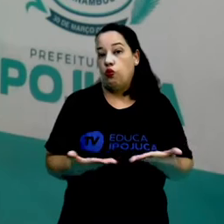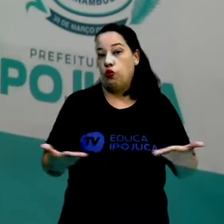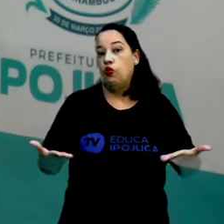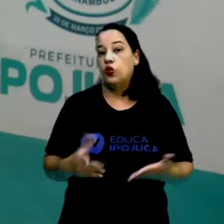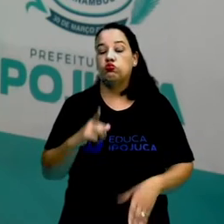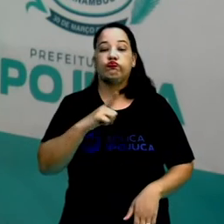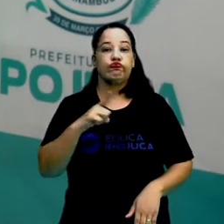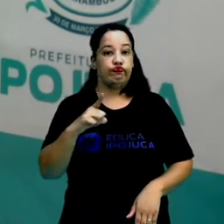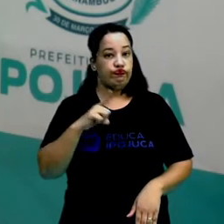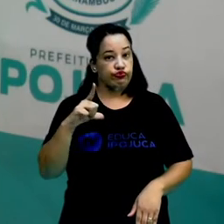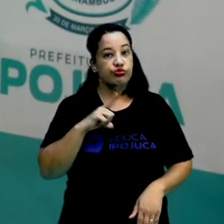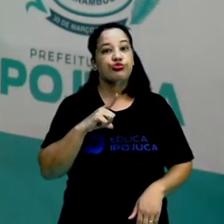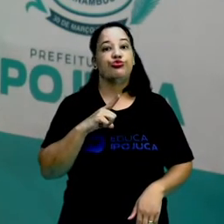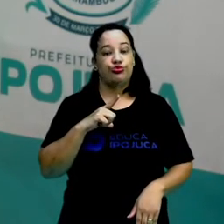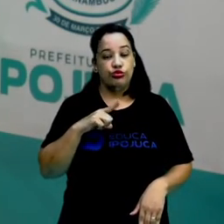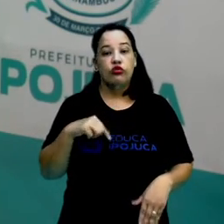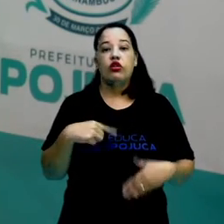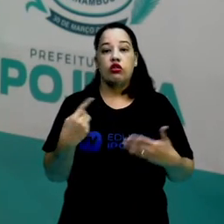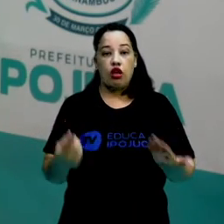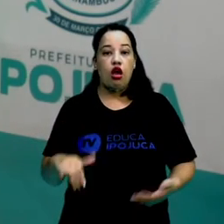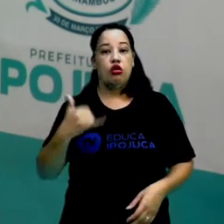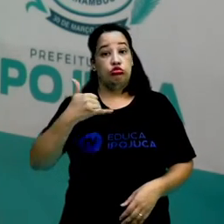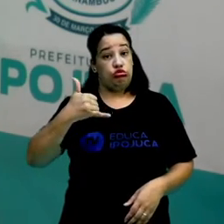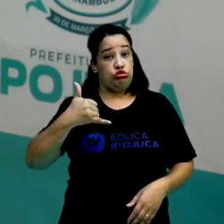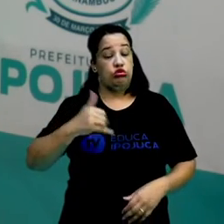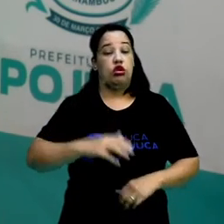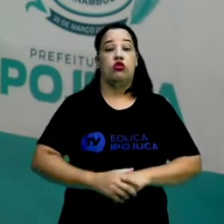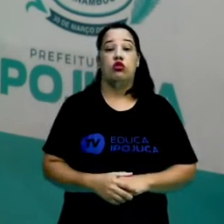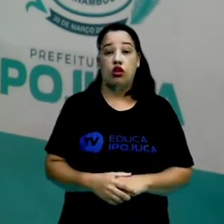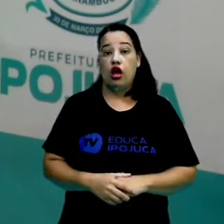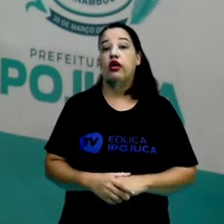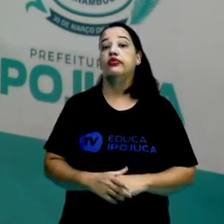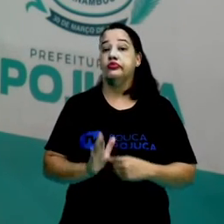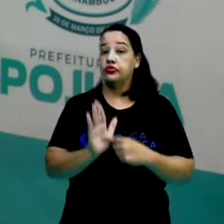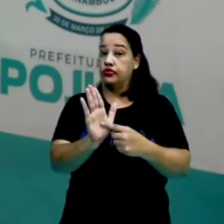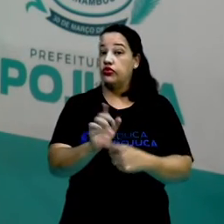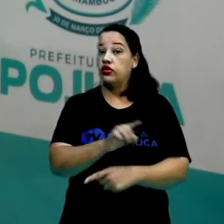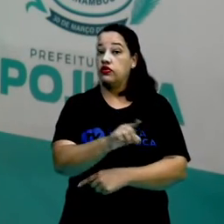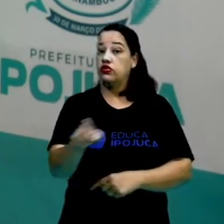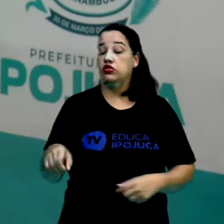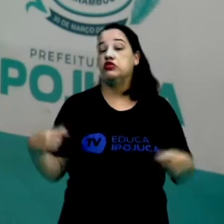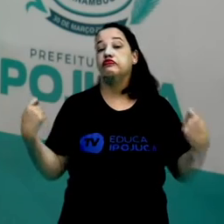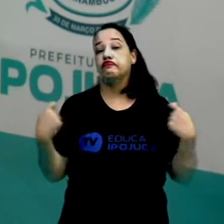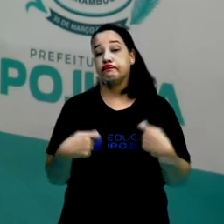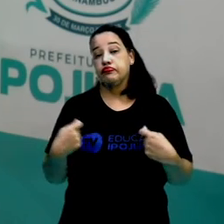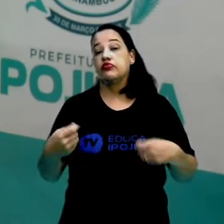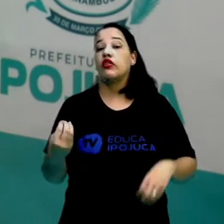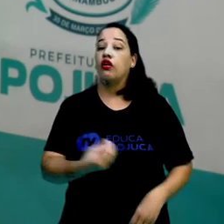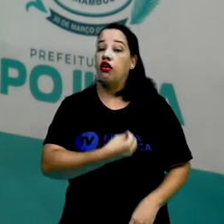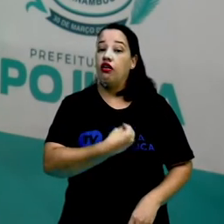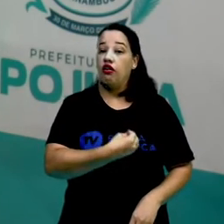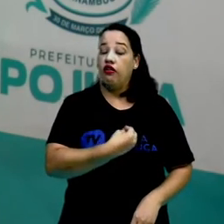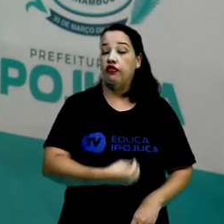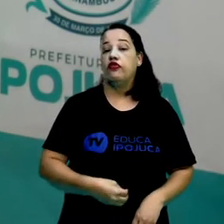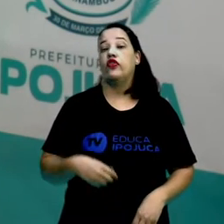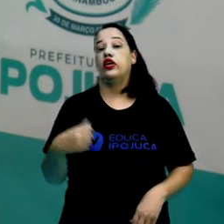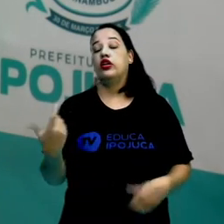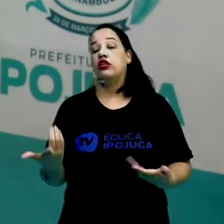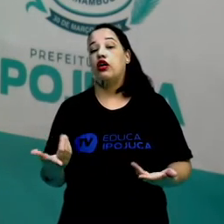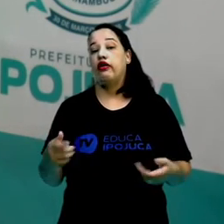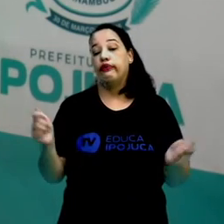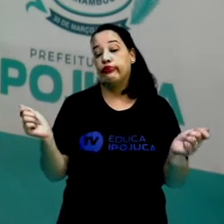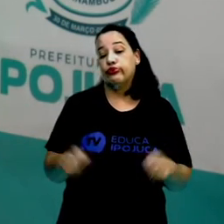temos acesso ao celular, configuramos o que é necessário para nossas vidas, para que serve essa medição de